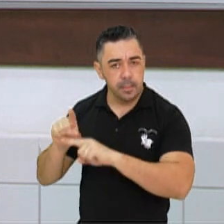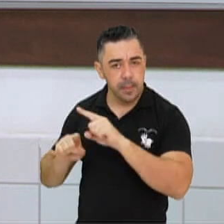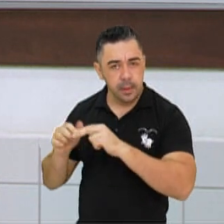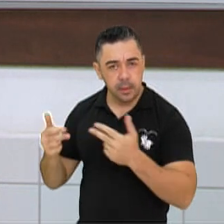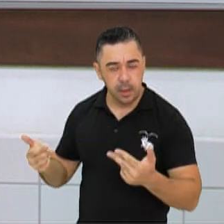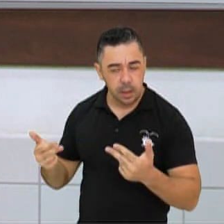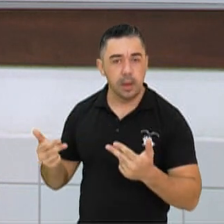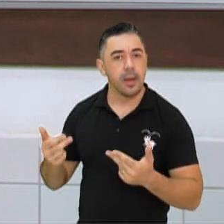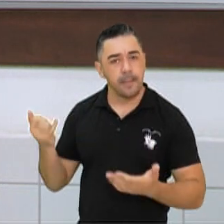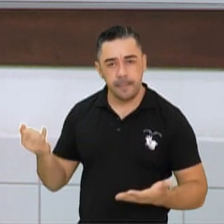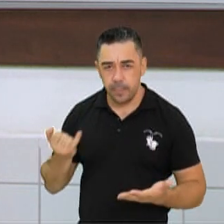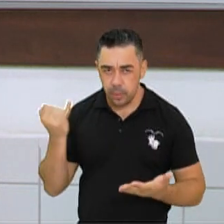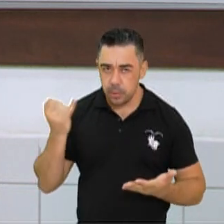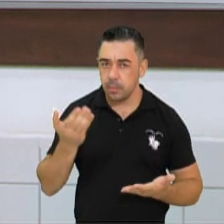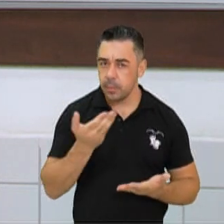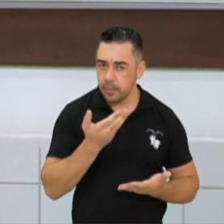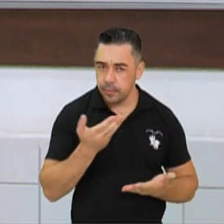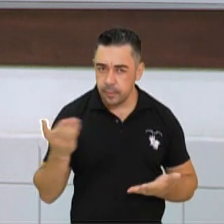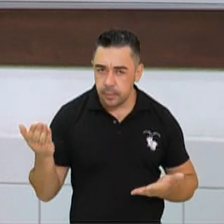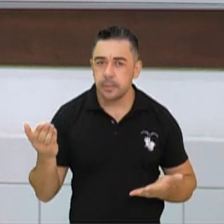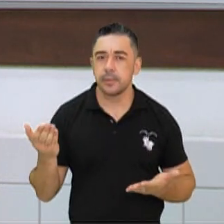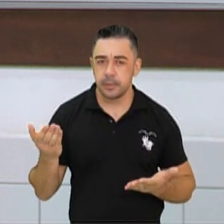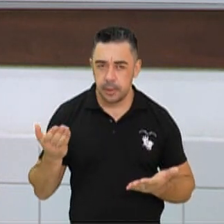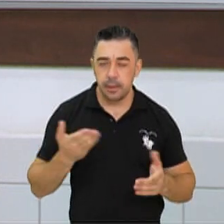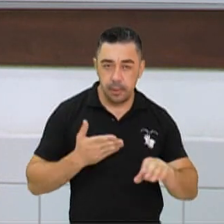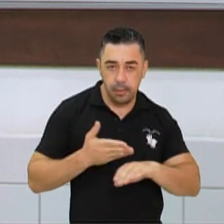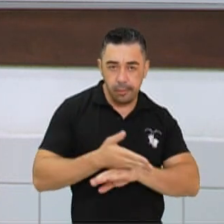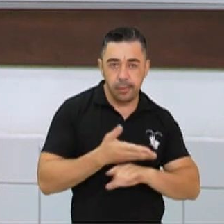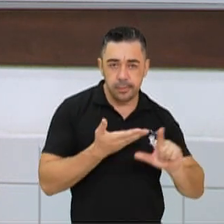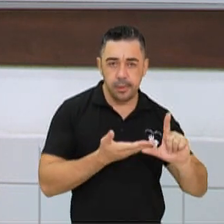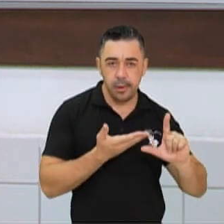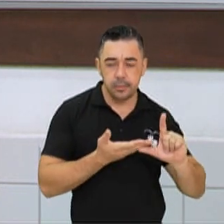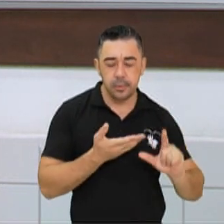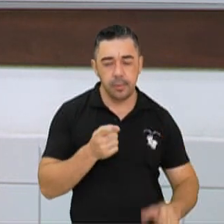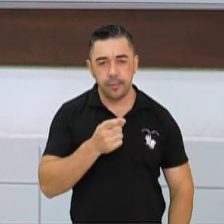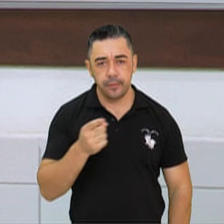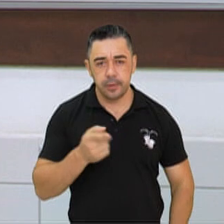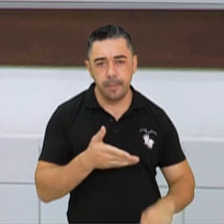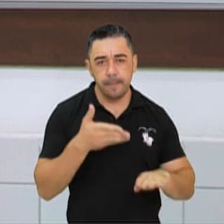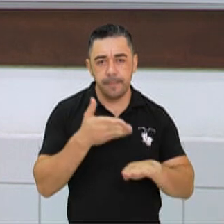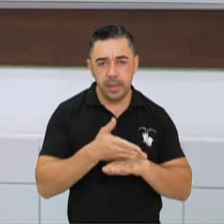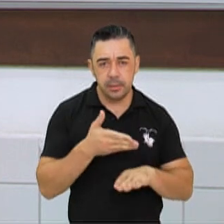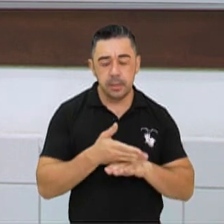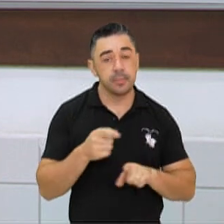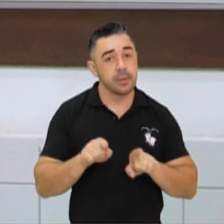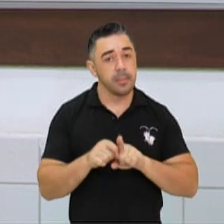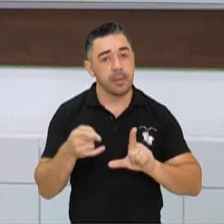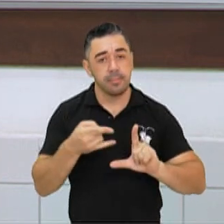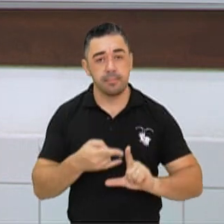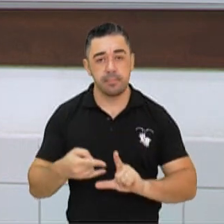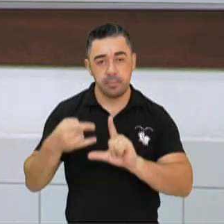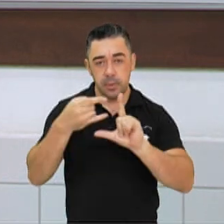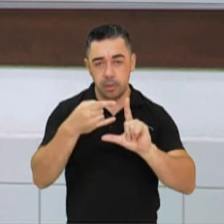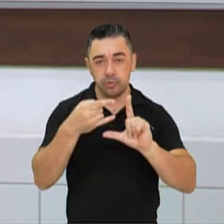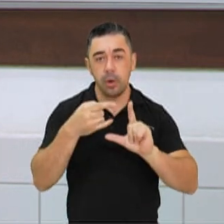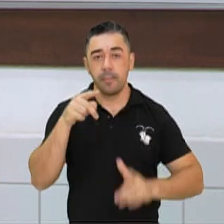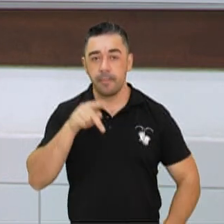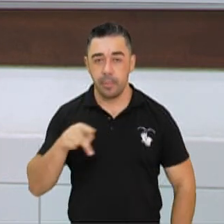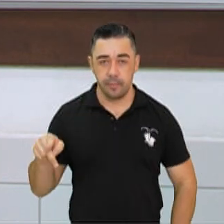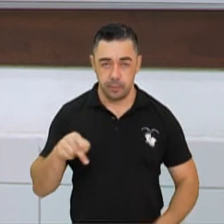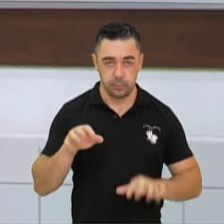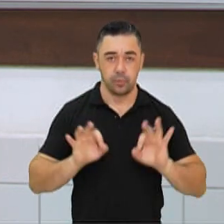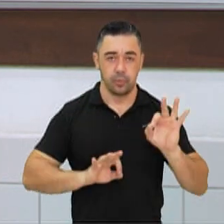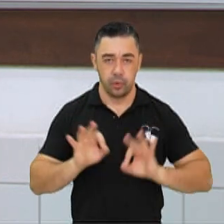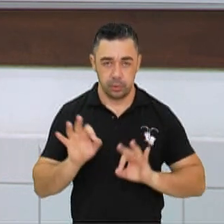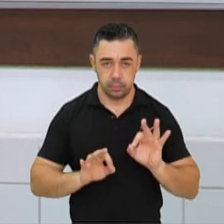muito importante para todos vocês que tenham o acesso pela internet, que participem dos Meets organizados pelo seu professor,